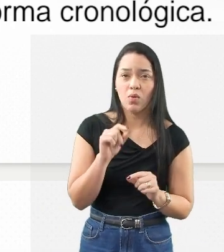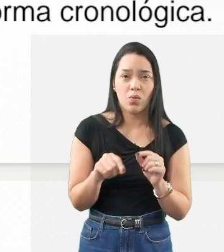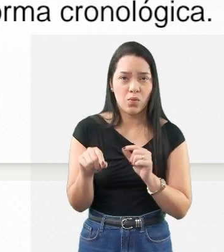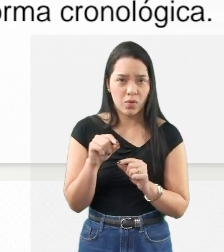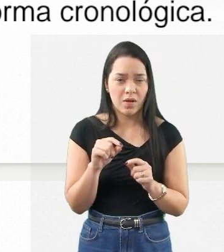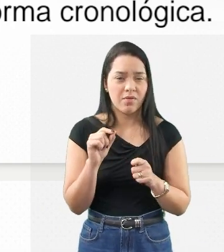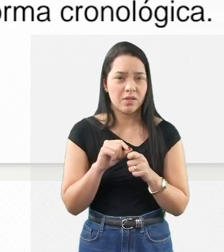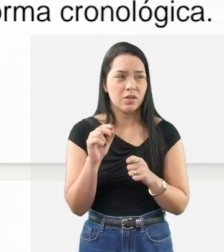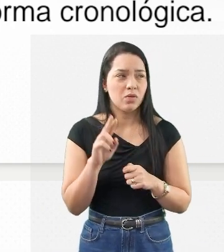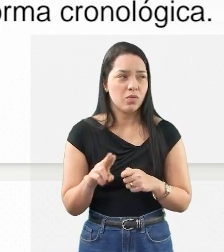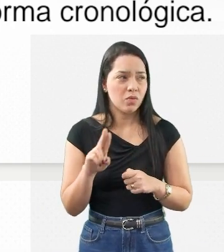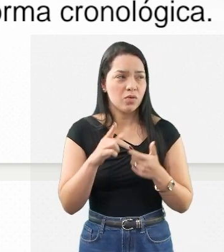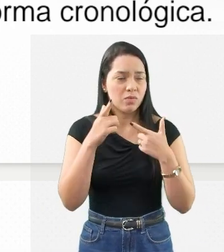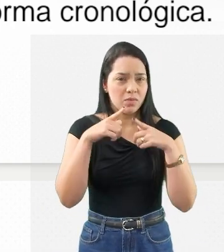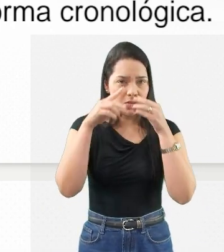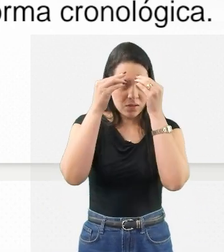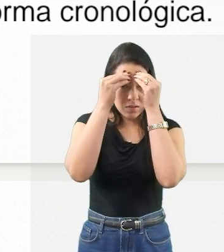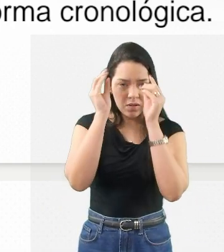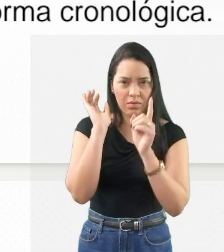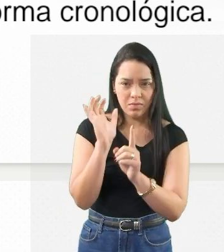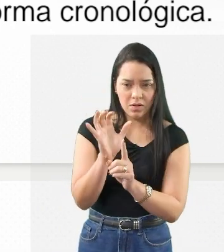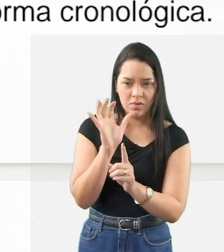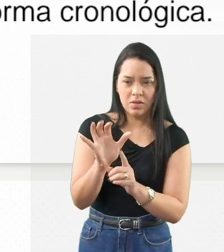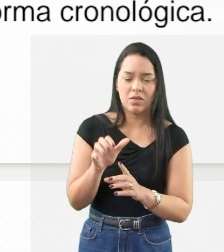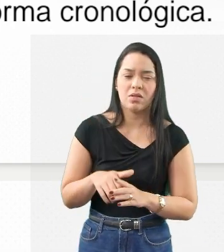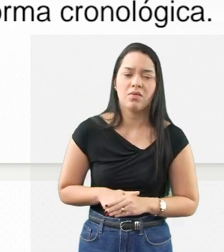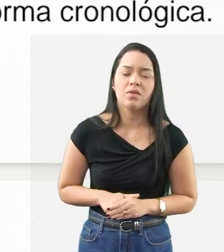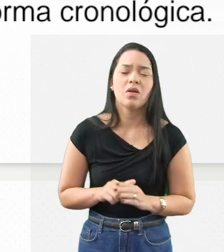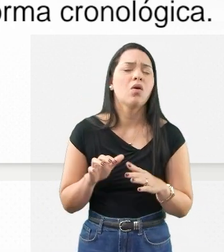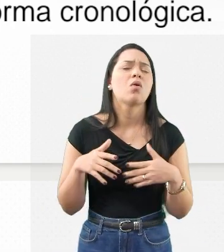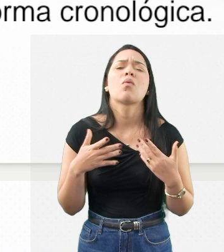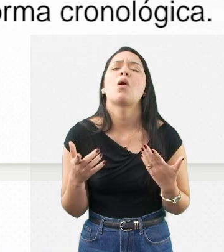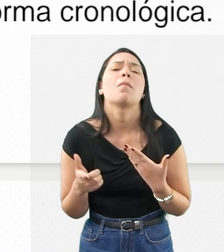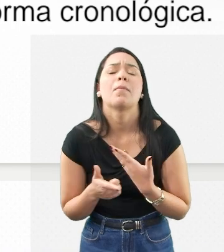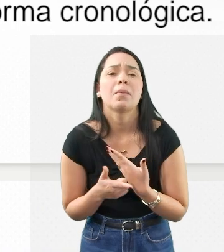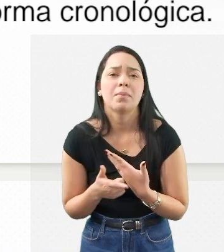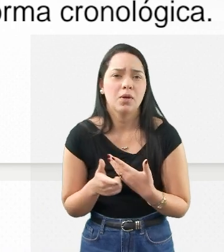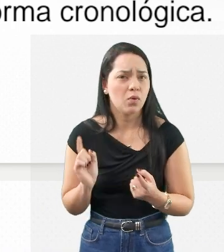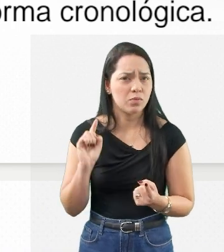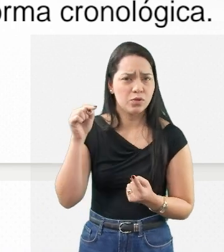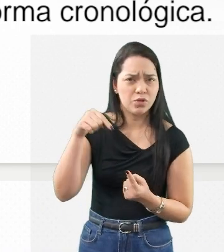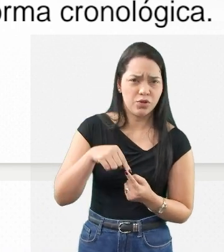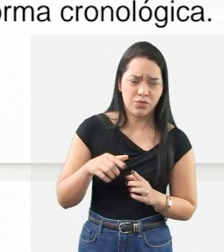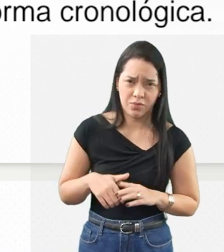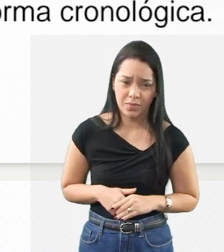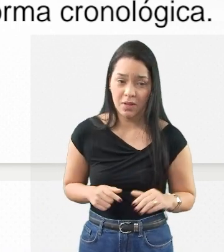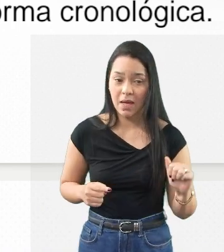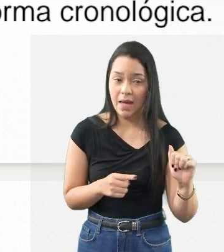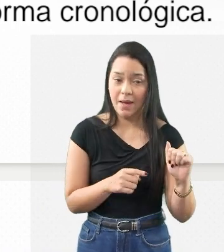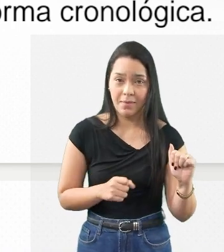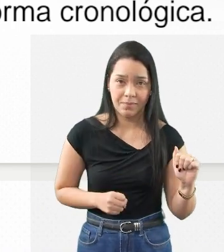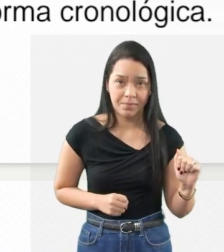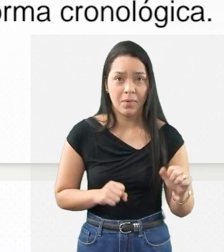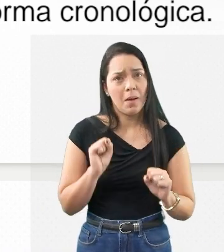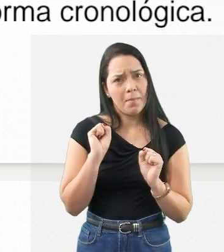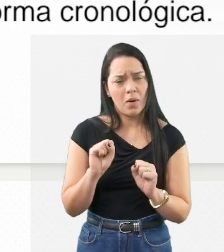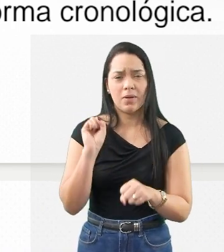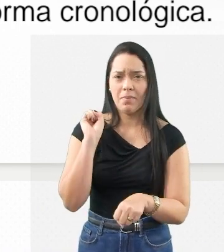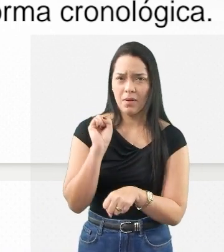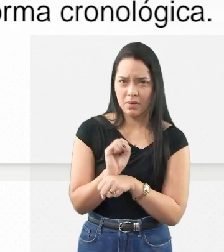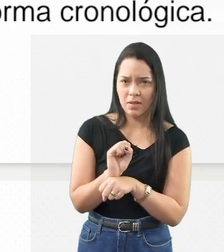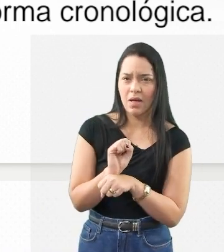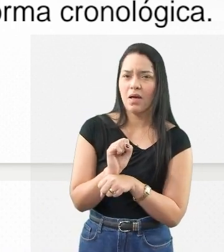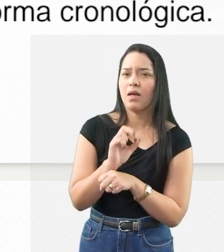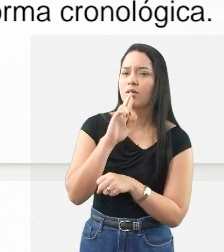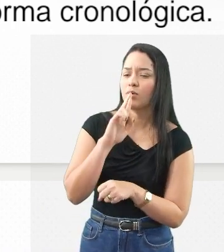publicitário fazendo uso de uma linguagem persuasiva, né? Então, qual o papel, né? Então, a gente vai ver. Letra A. Vocês podem pausar, fazer a